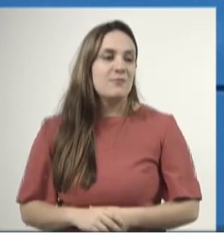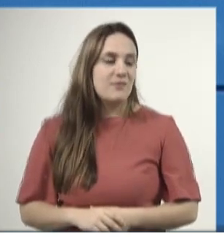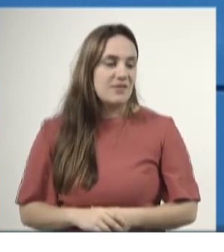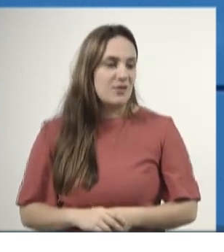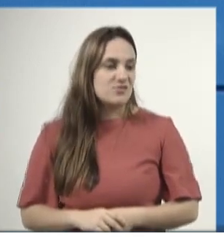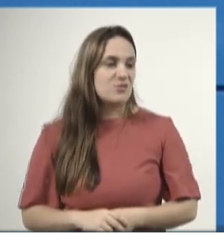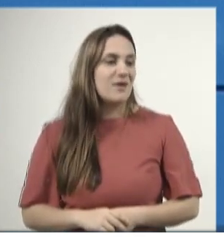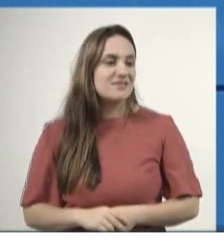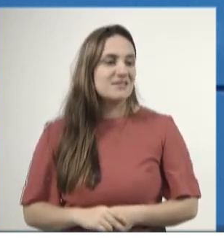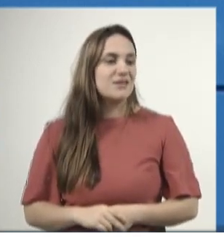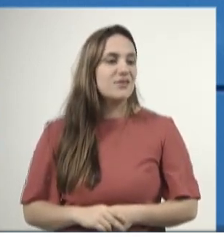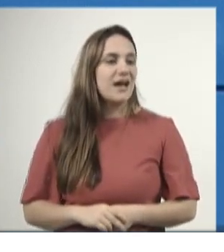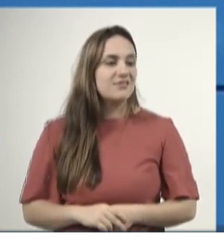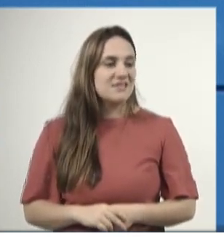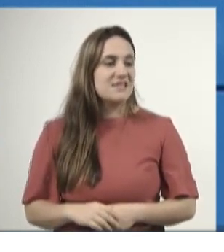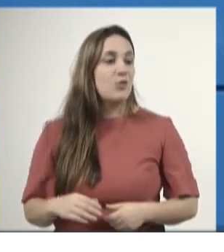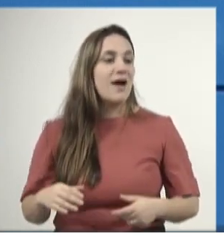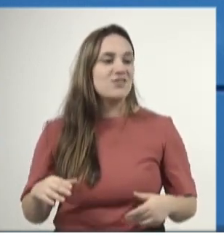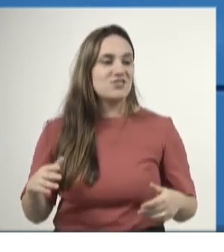pelo